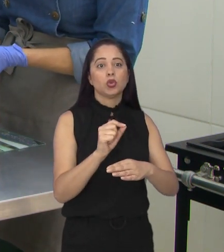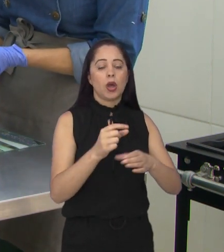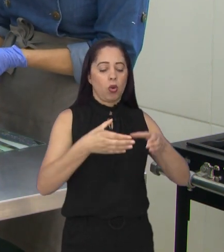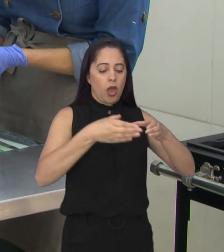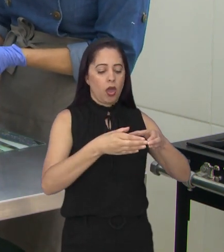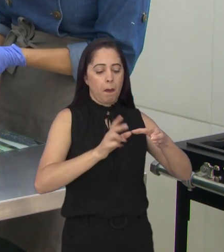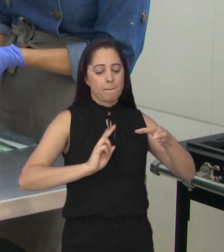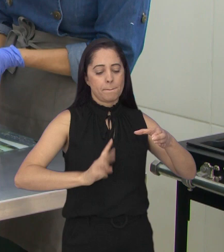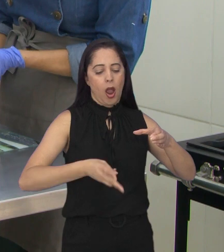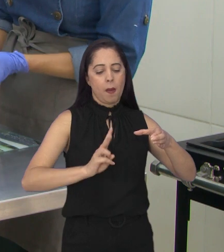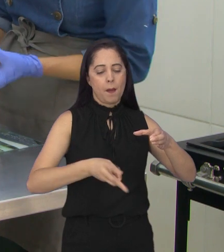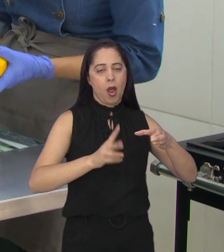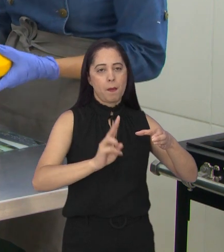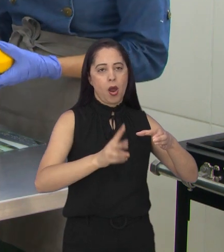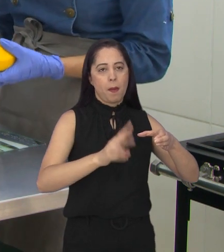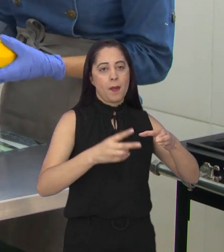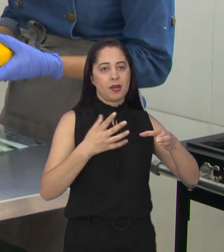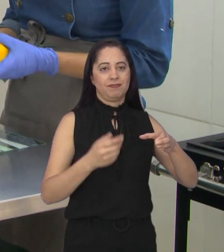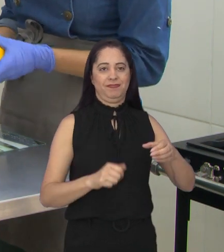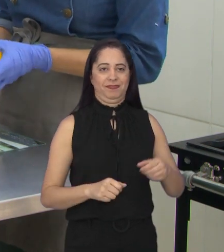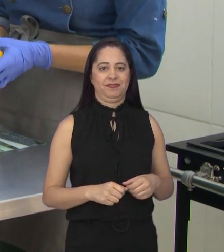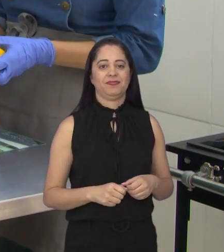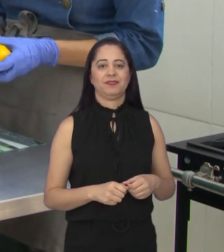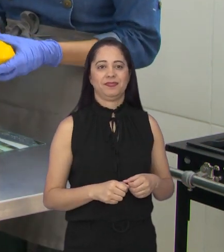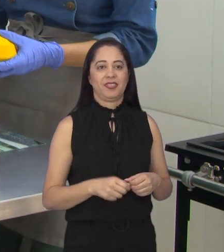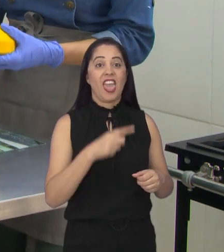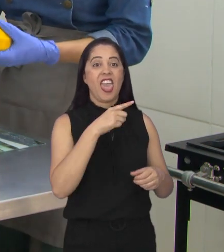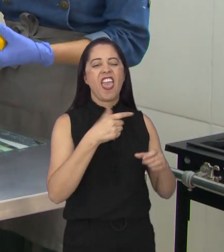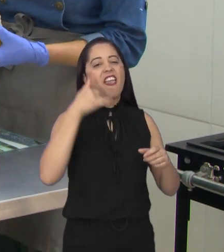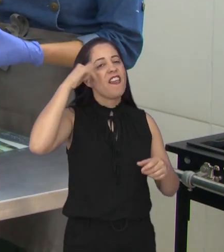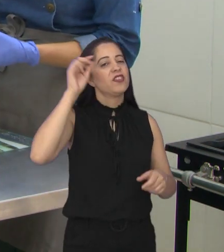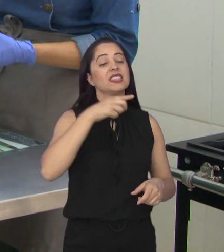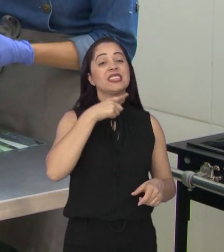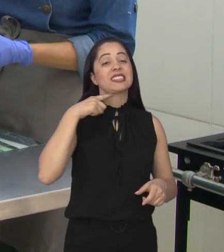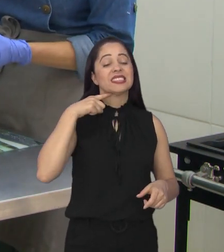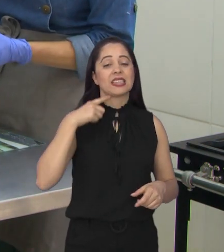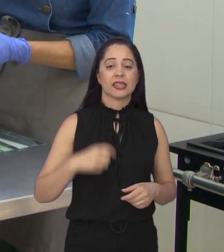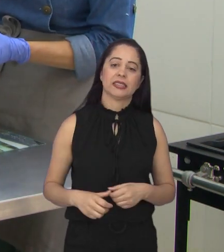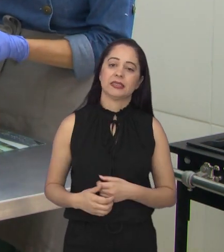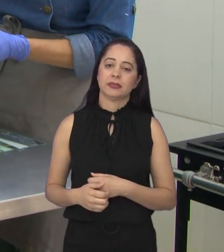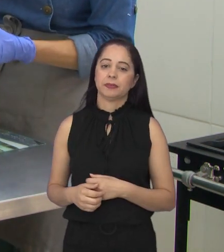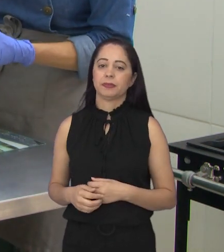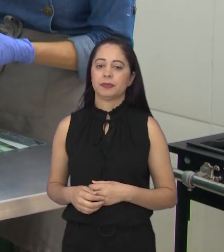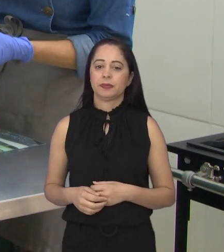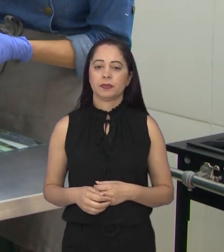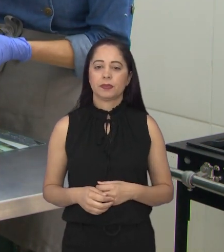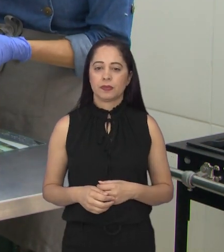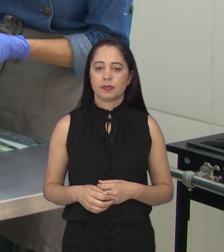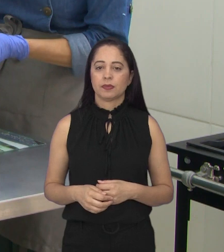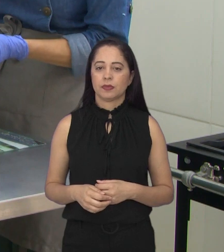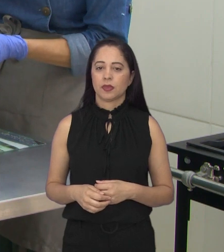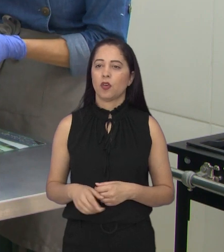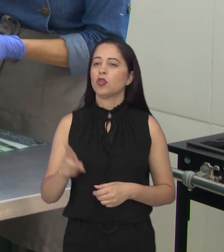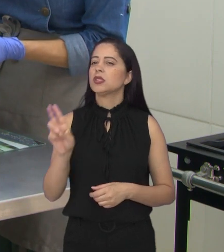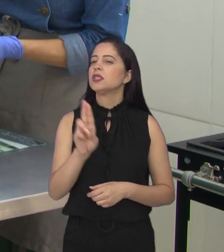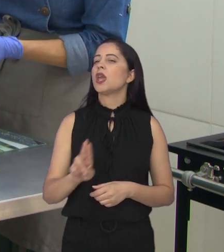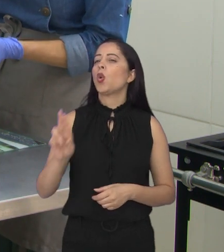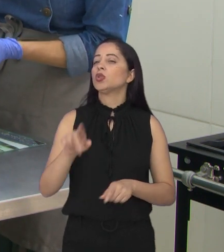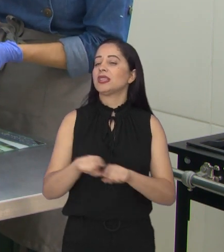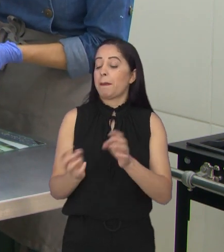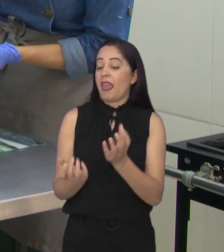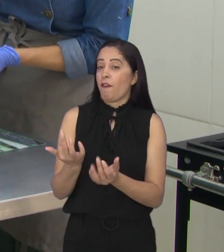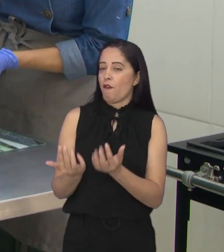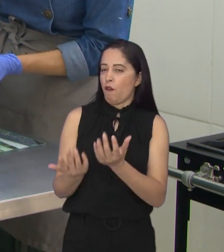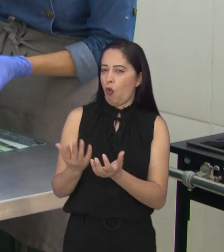na conservação, combinando com a quantidade certa do açúcar e o limão. E o limão. E vocês usam muito